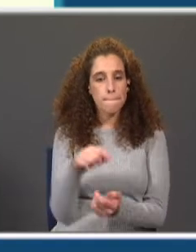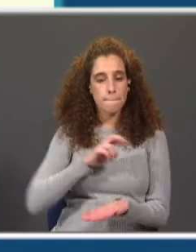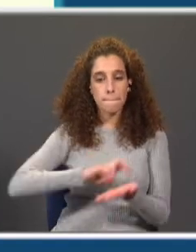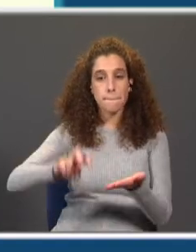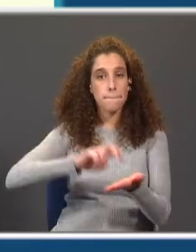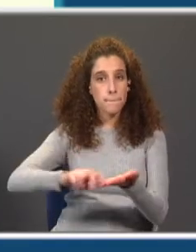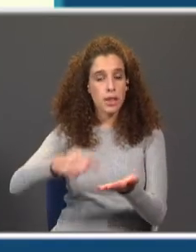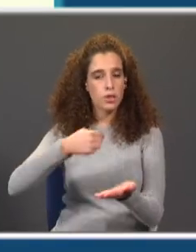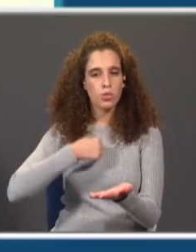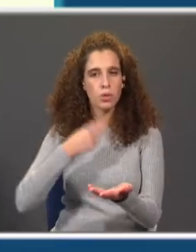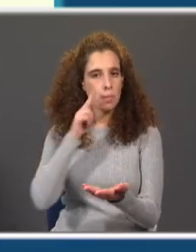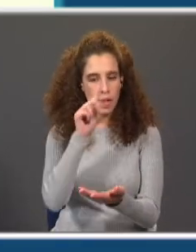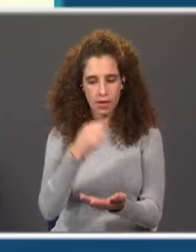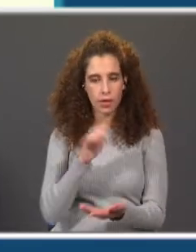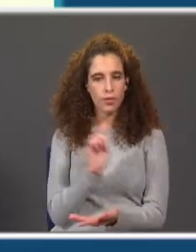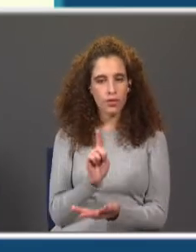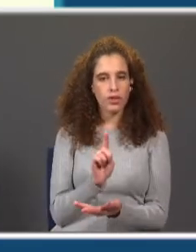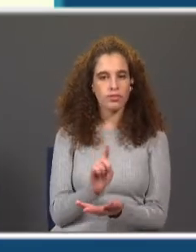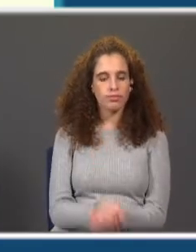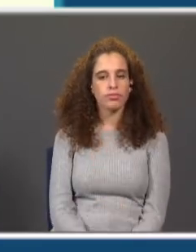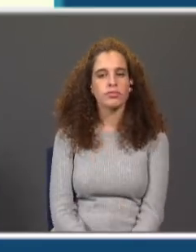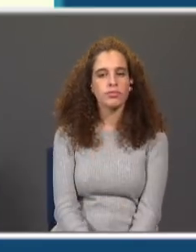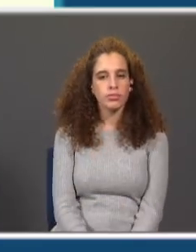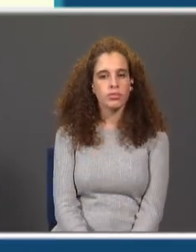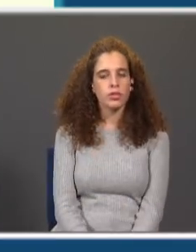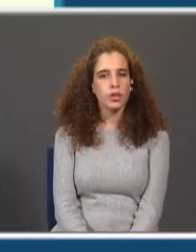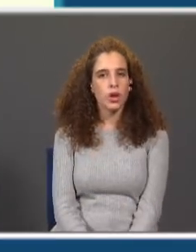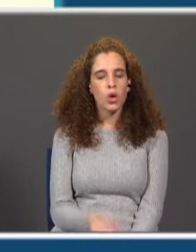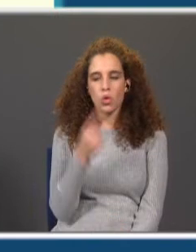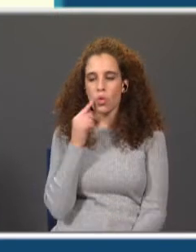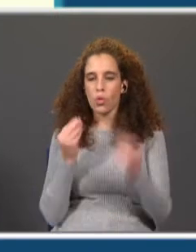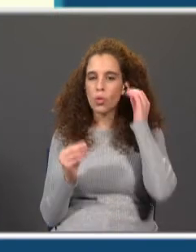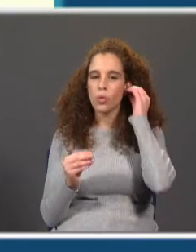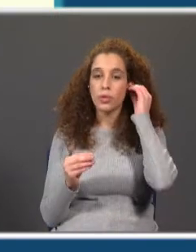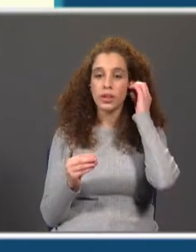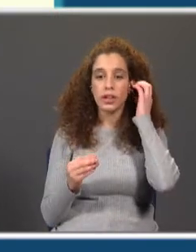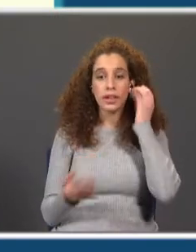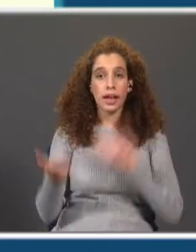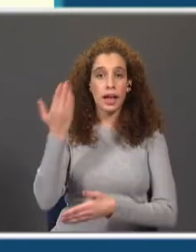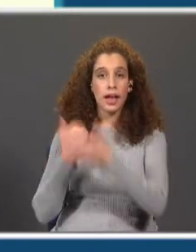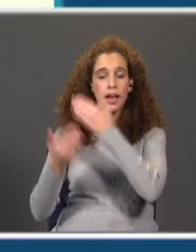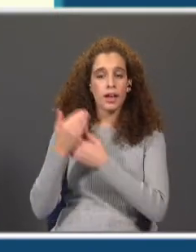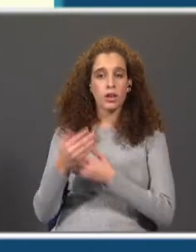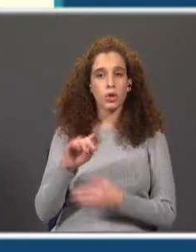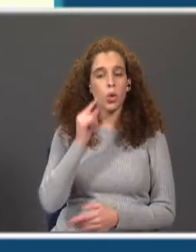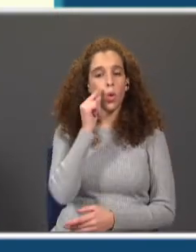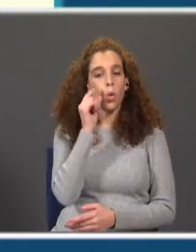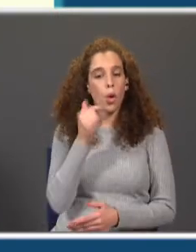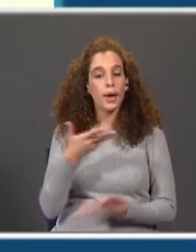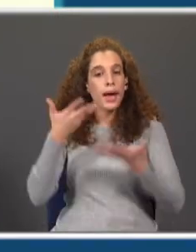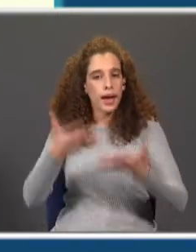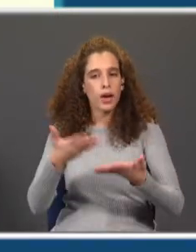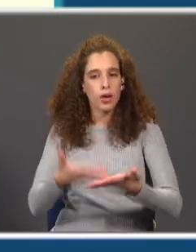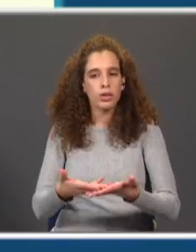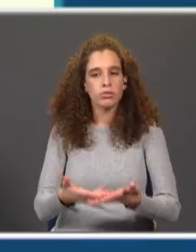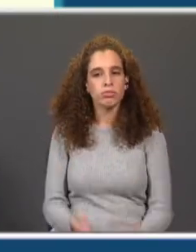Repara a coexistência dos dois. O menino que ele foi e o homem que ele é agora e que recorda aquele espaço. E